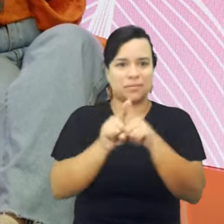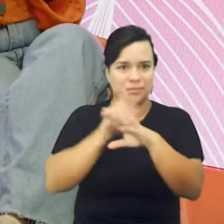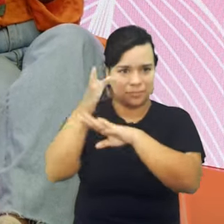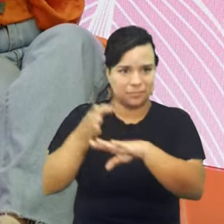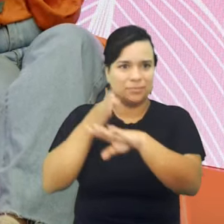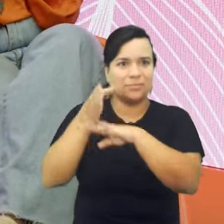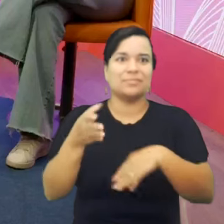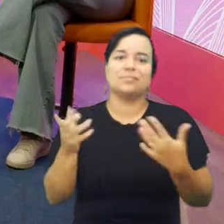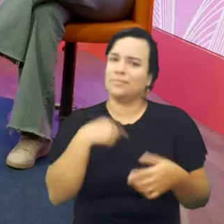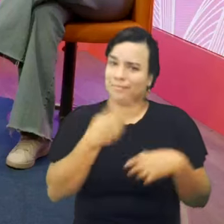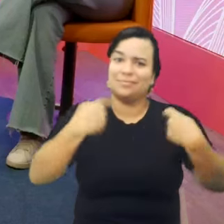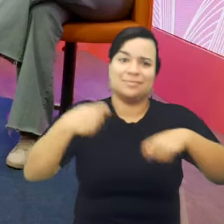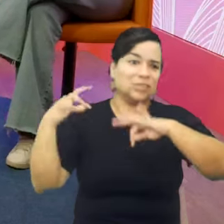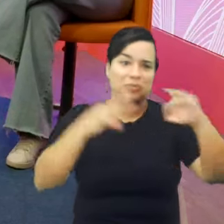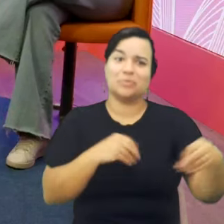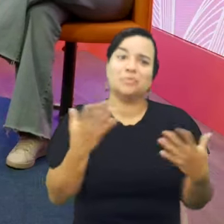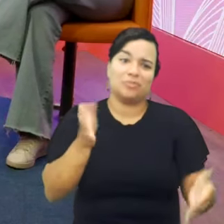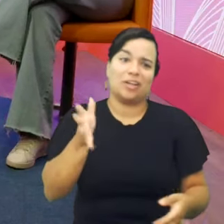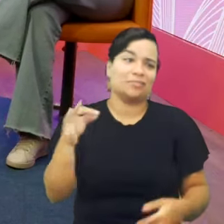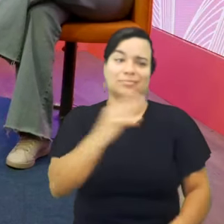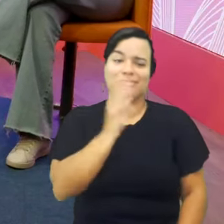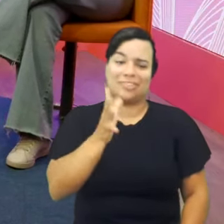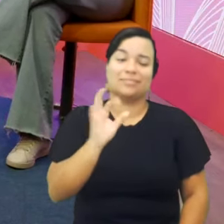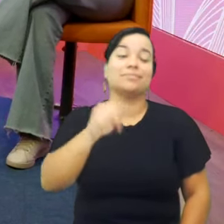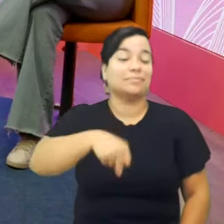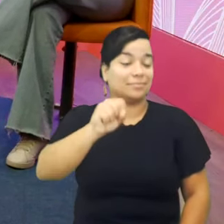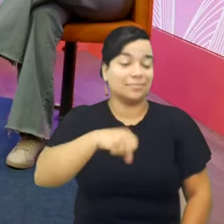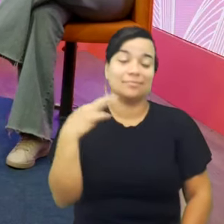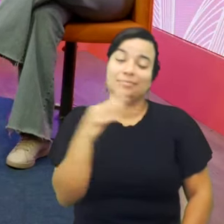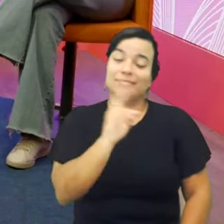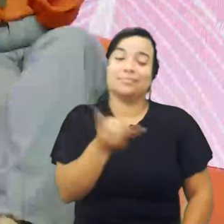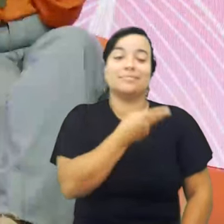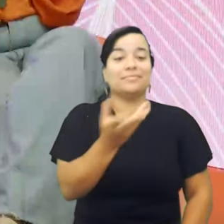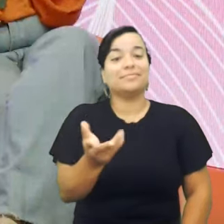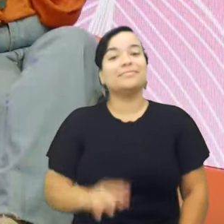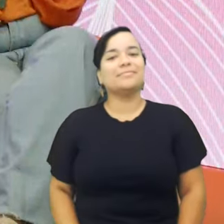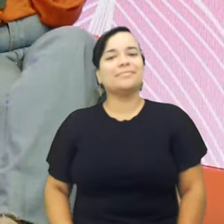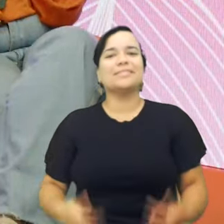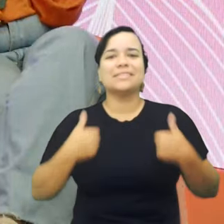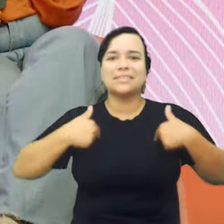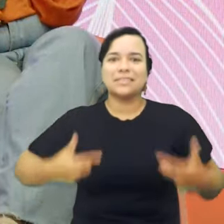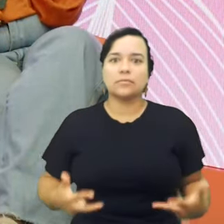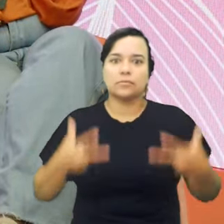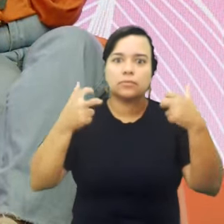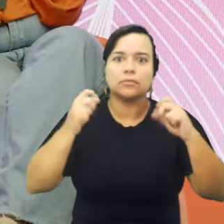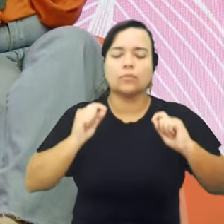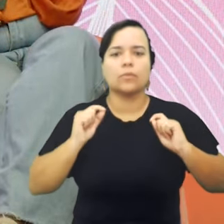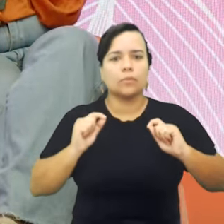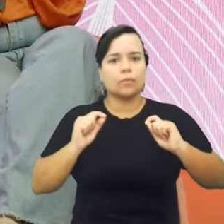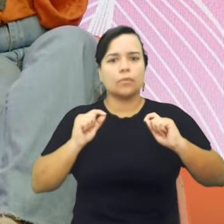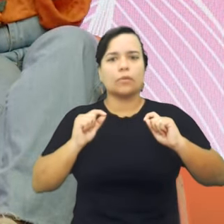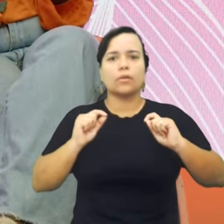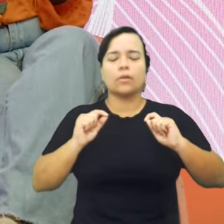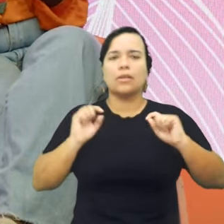né? Ou, meu Deus, né? A gente passa por isso. Mas eu entendi que